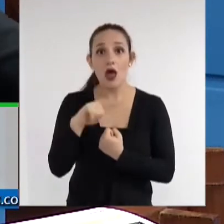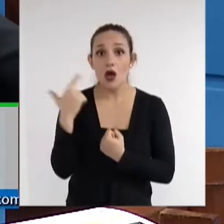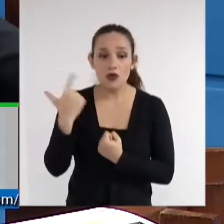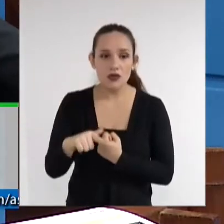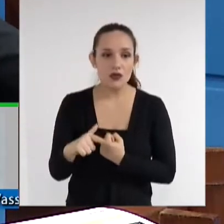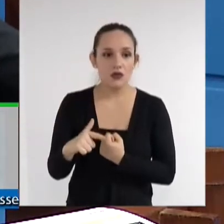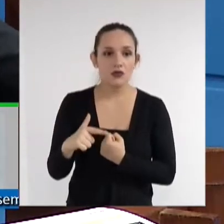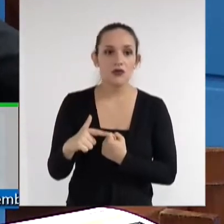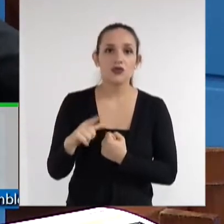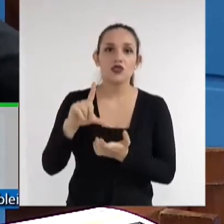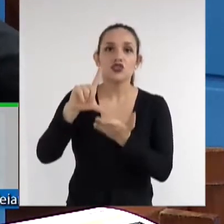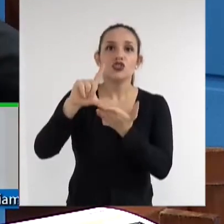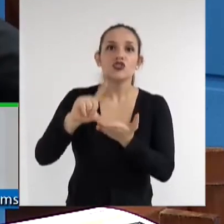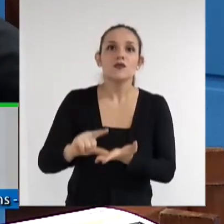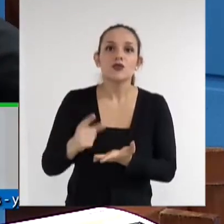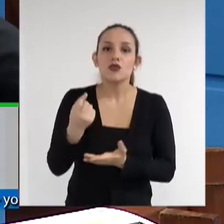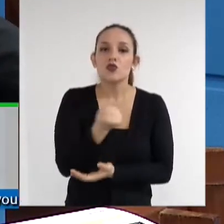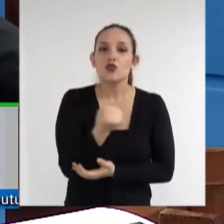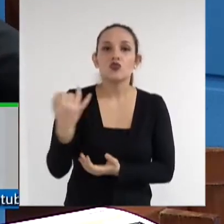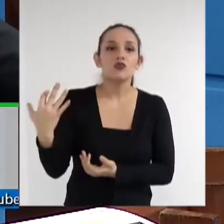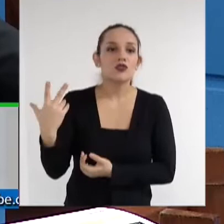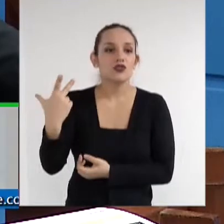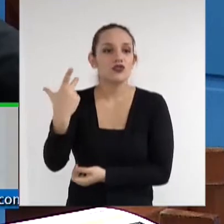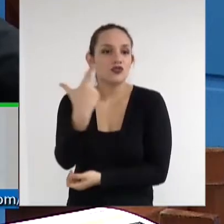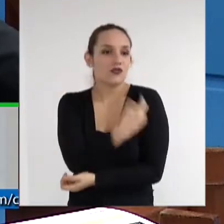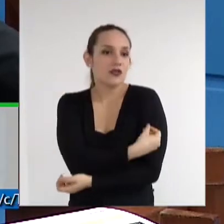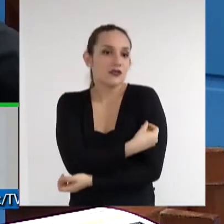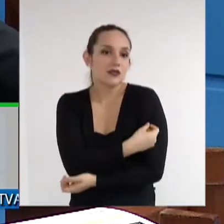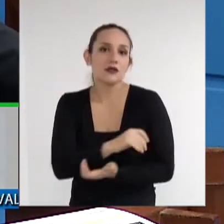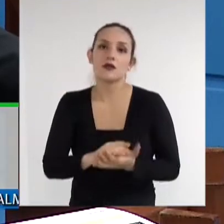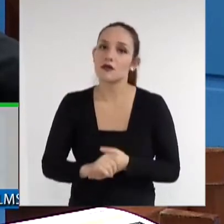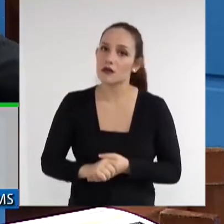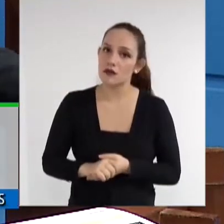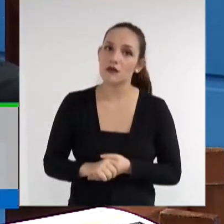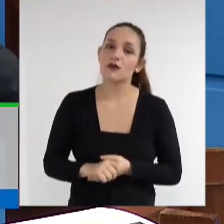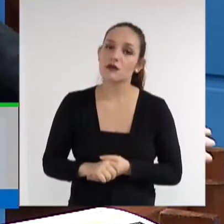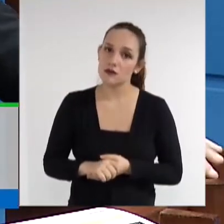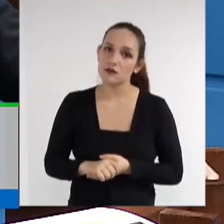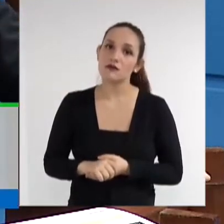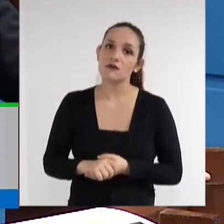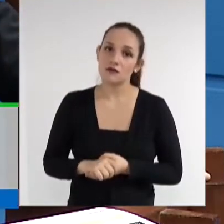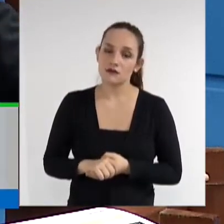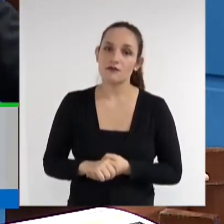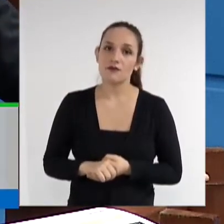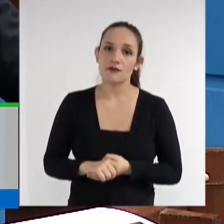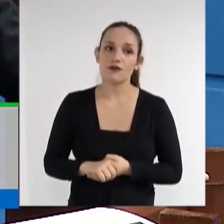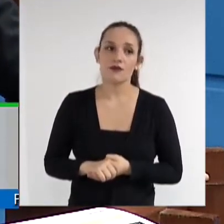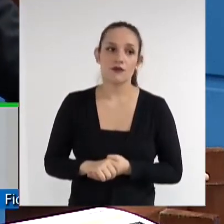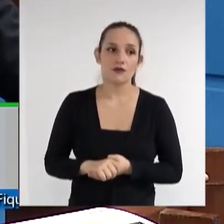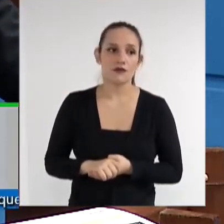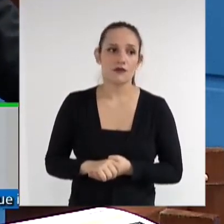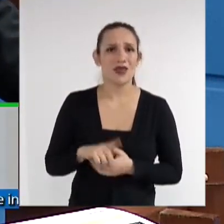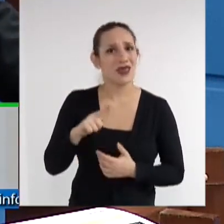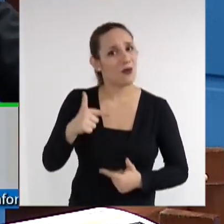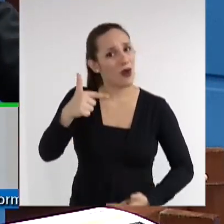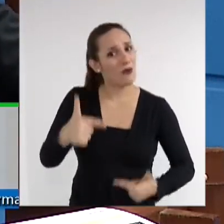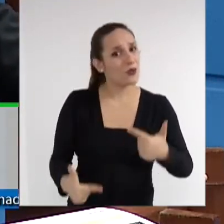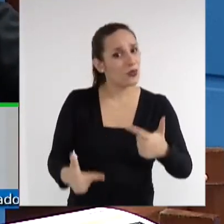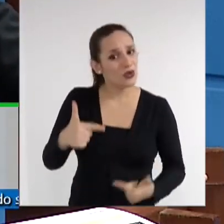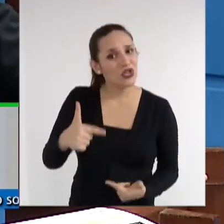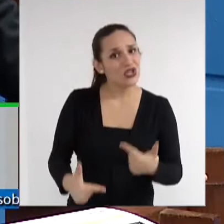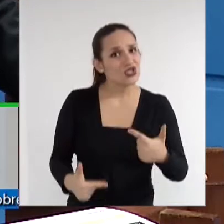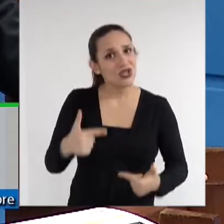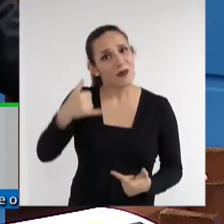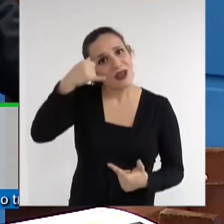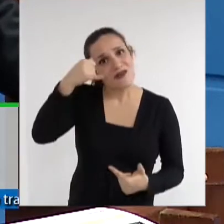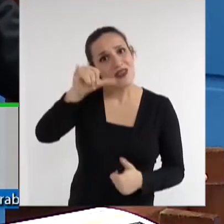teve uma redução nas doses de vacinas, que é uma política